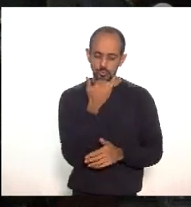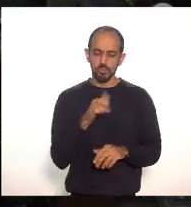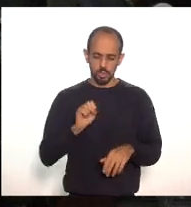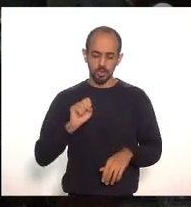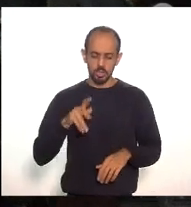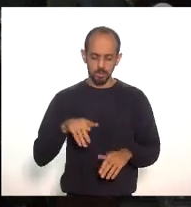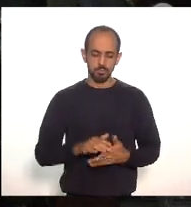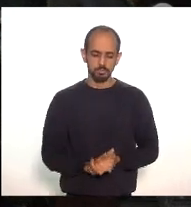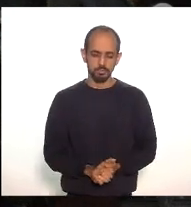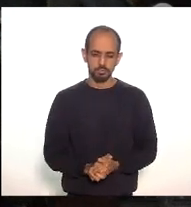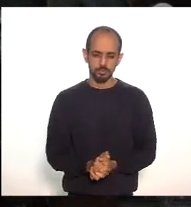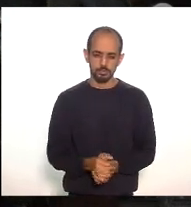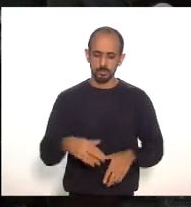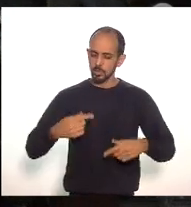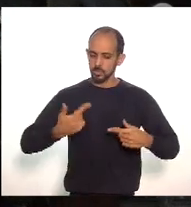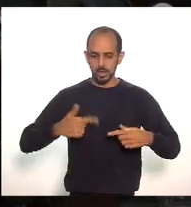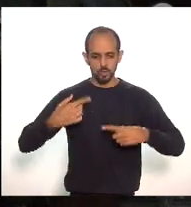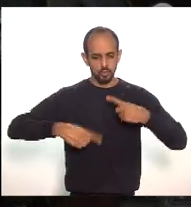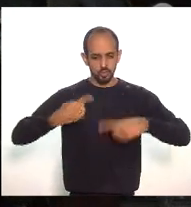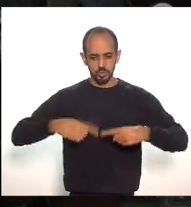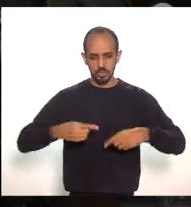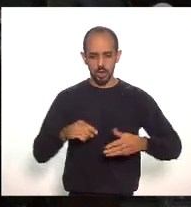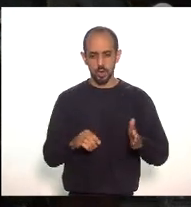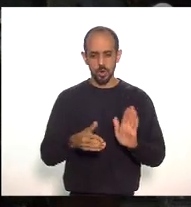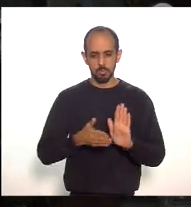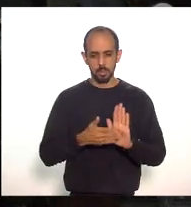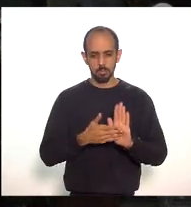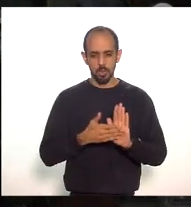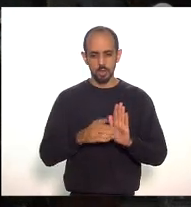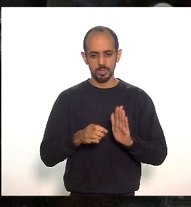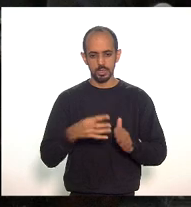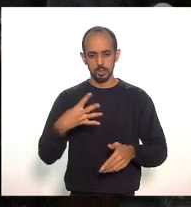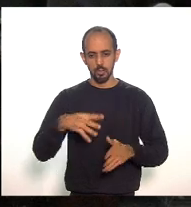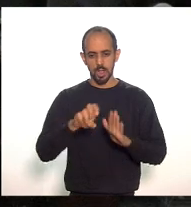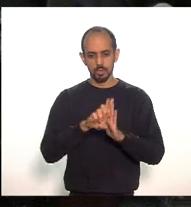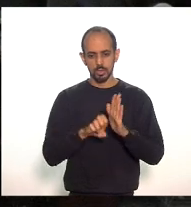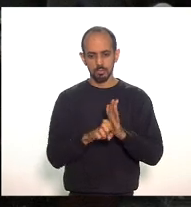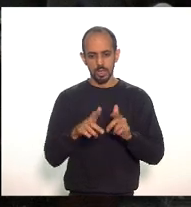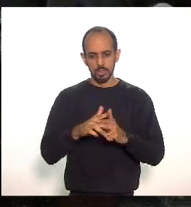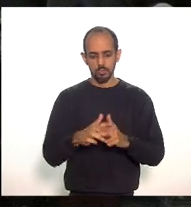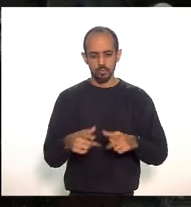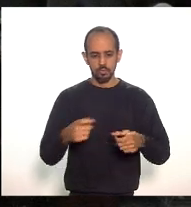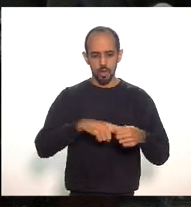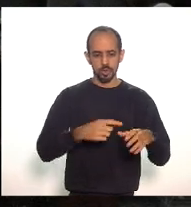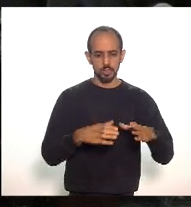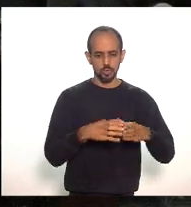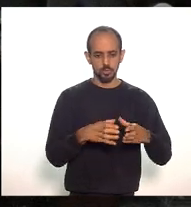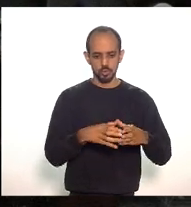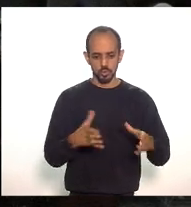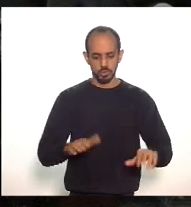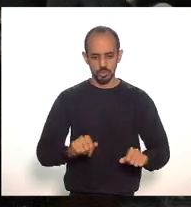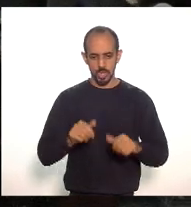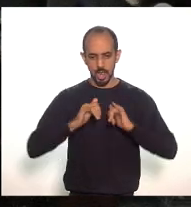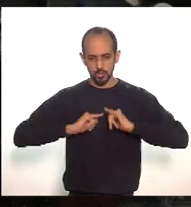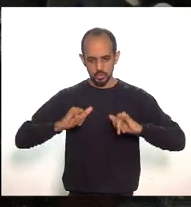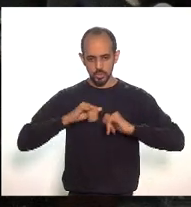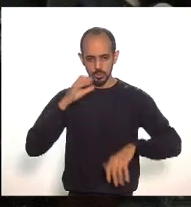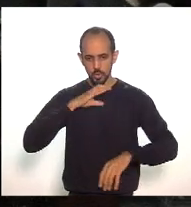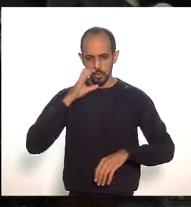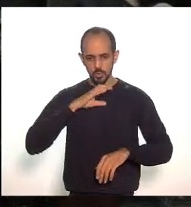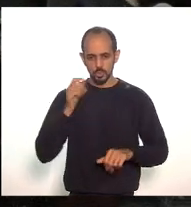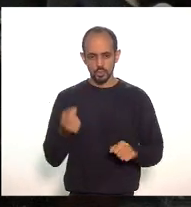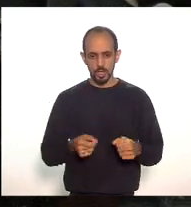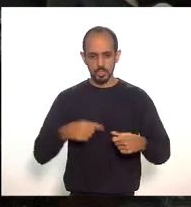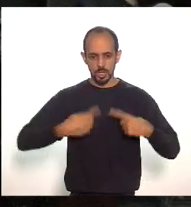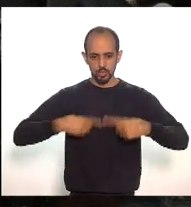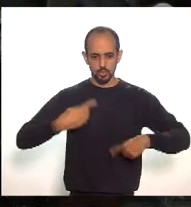discussão uma vez que aquela discutir encerrada a discussão A presente proposta recebeu quatro emendas retorna as comissões anunciam em regime de